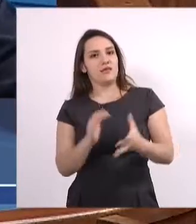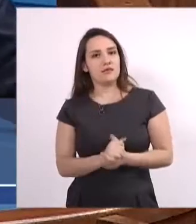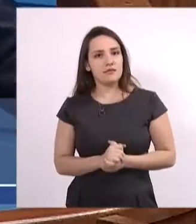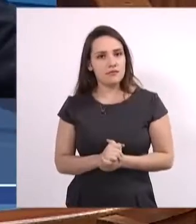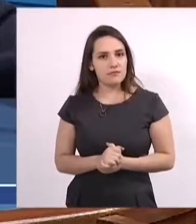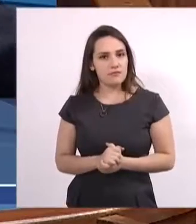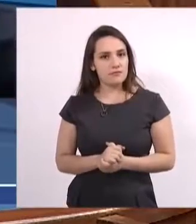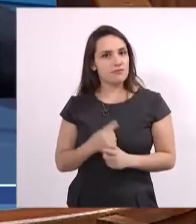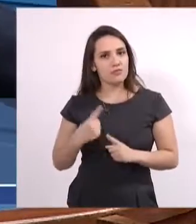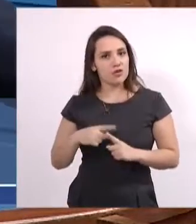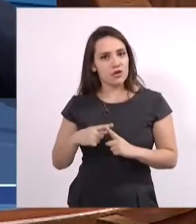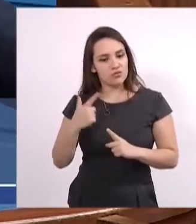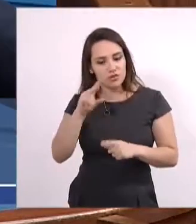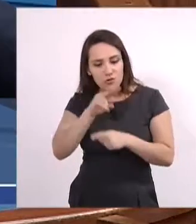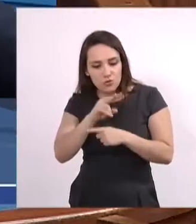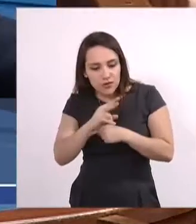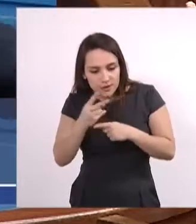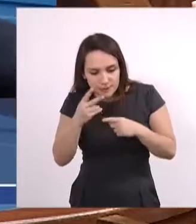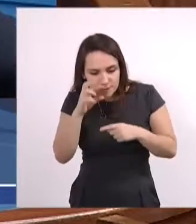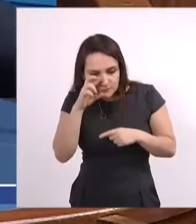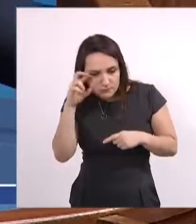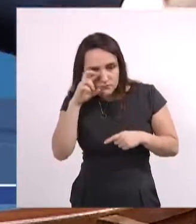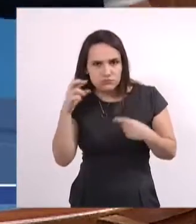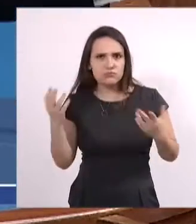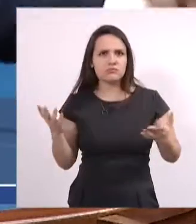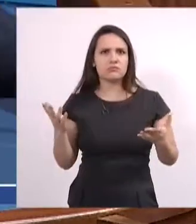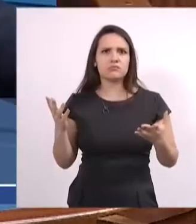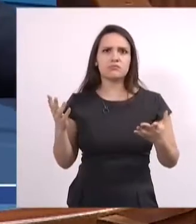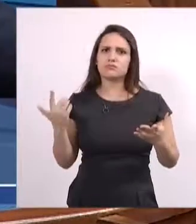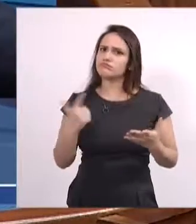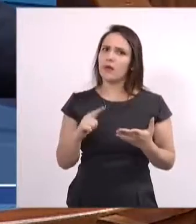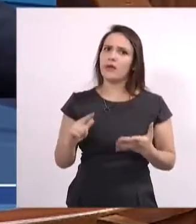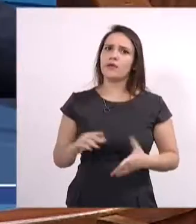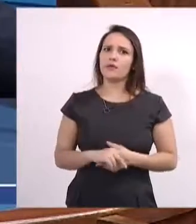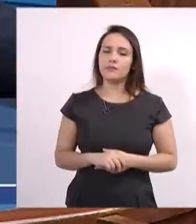tem inspeção. Não consegue a inspeção.